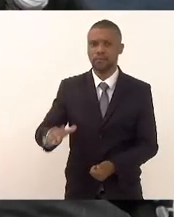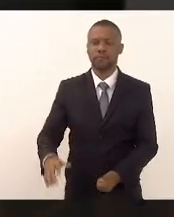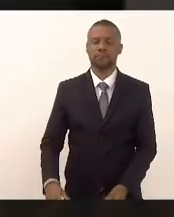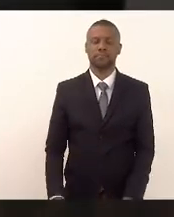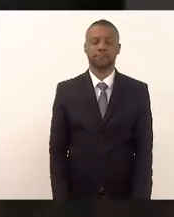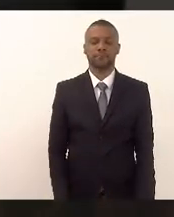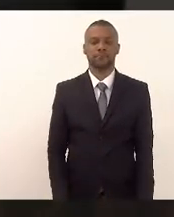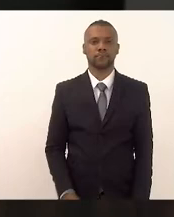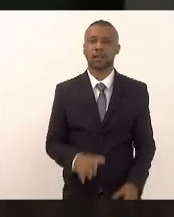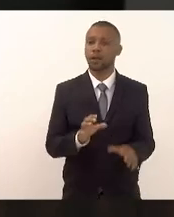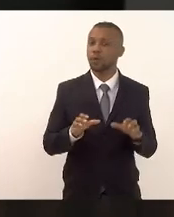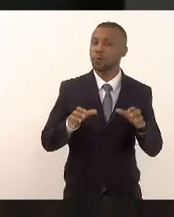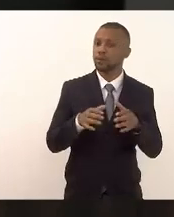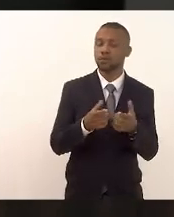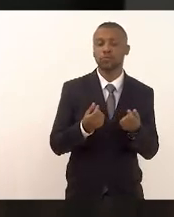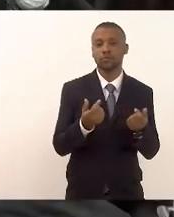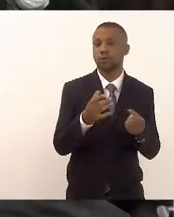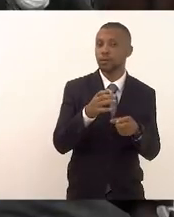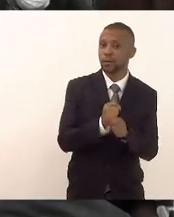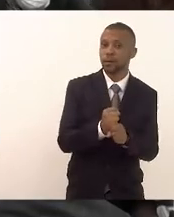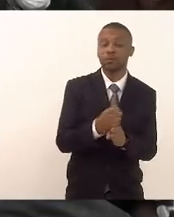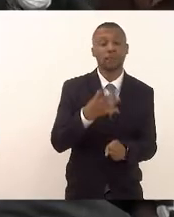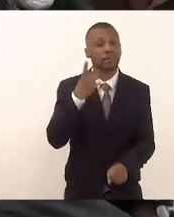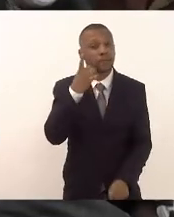Pela Comissão de Orçamento, deputado Eliomar Coelho.